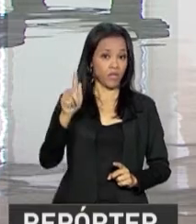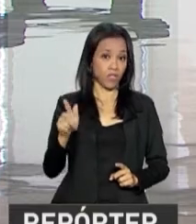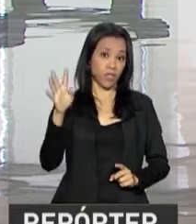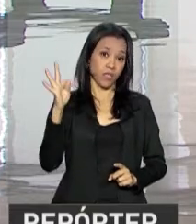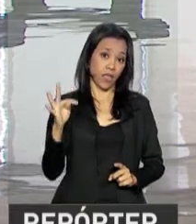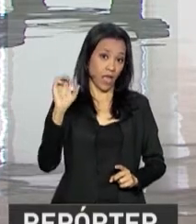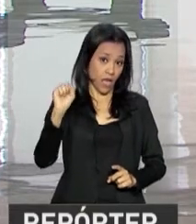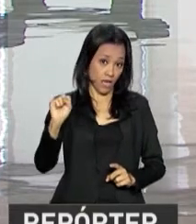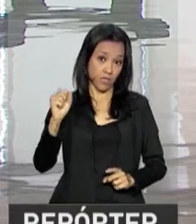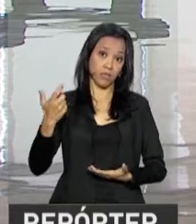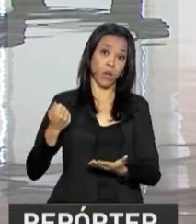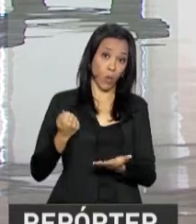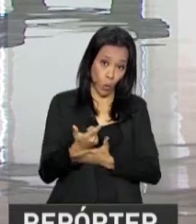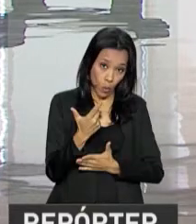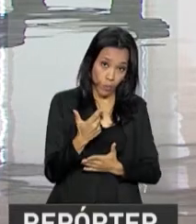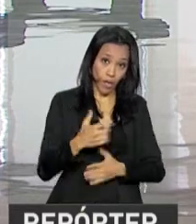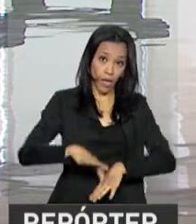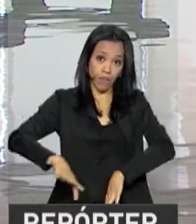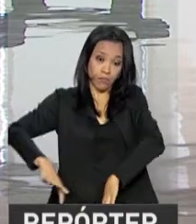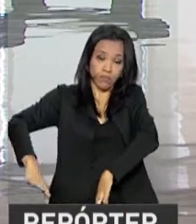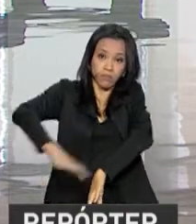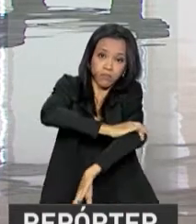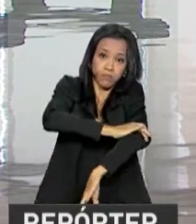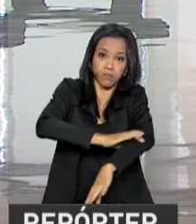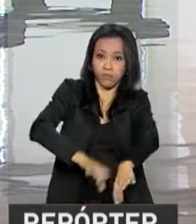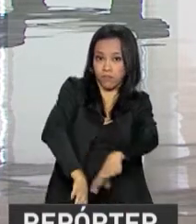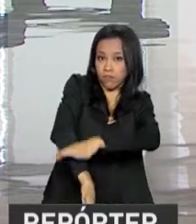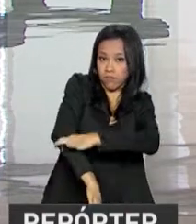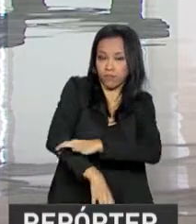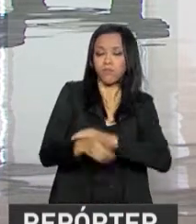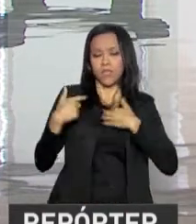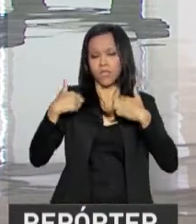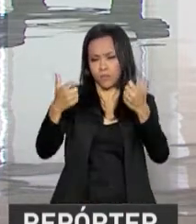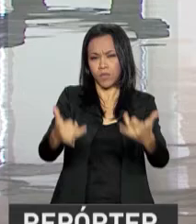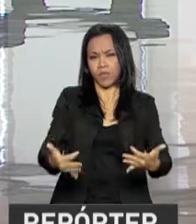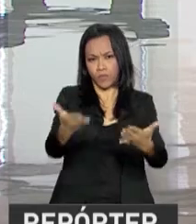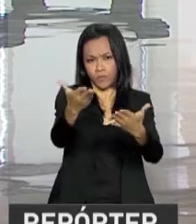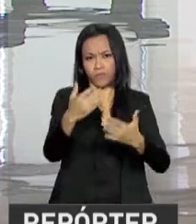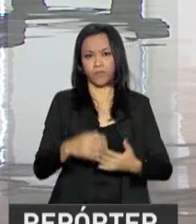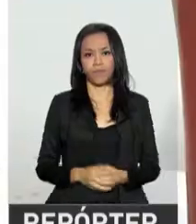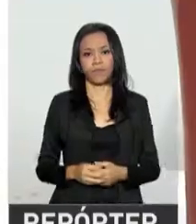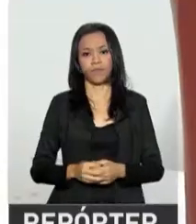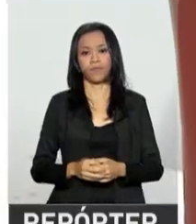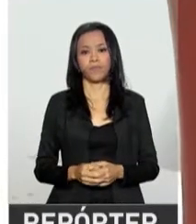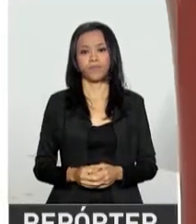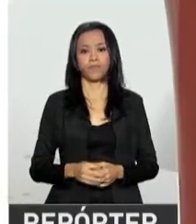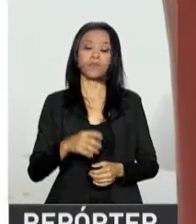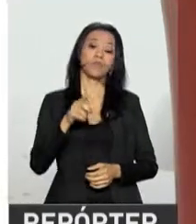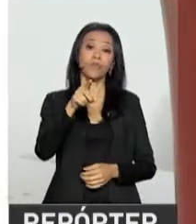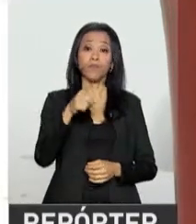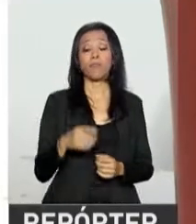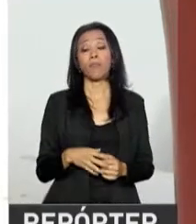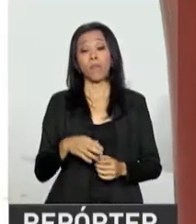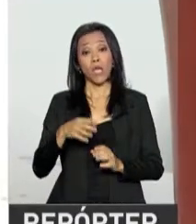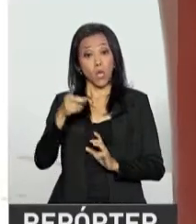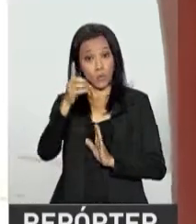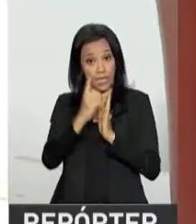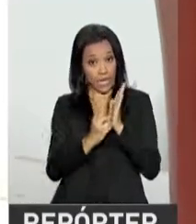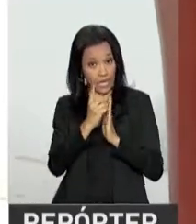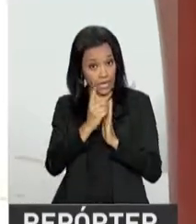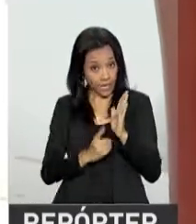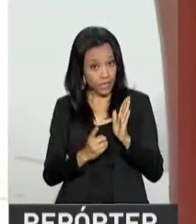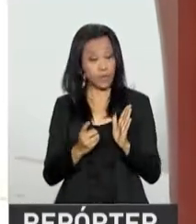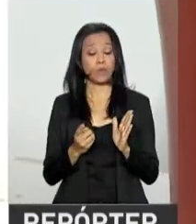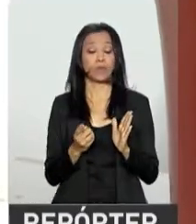próteses o presidente michel temer falou sobre o decreto vamos assistir um decreto que permite que você